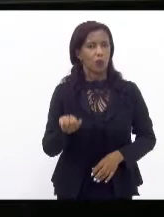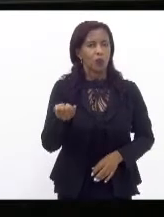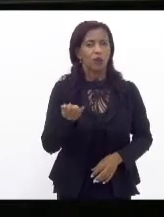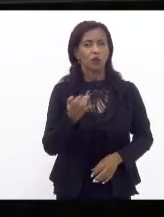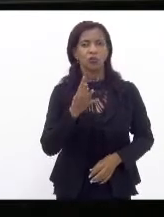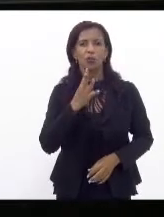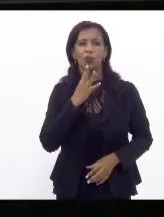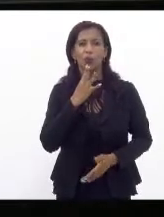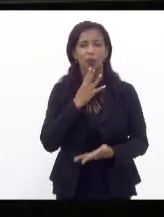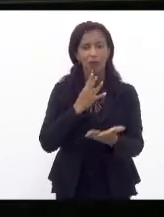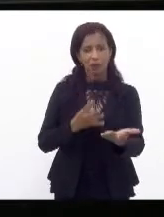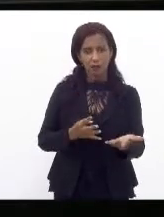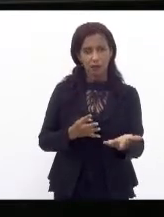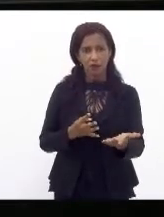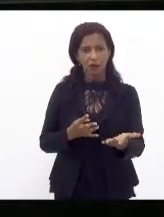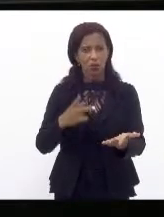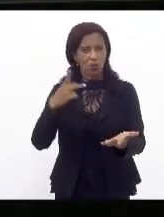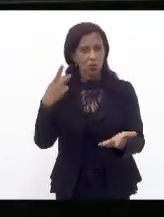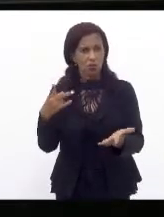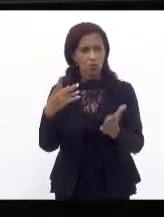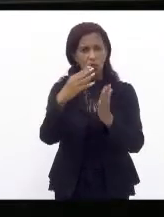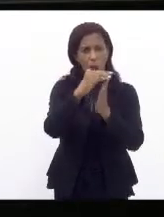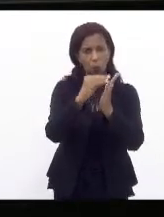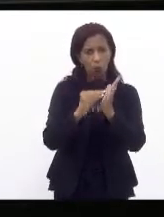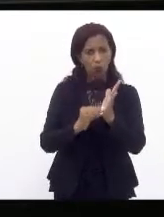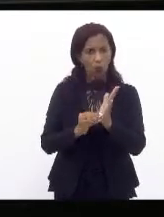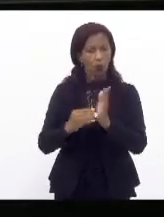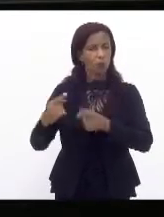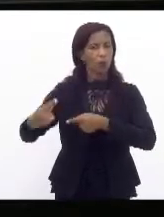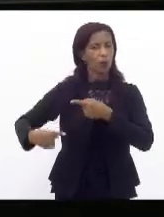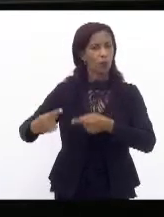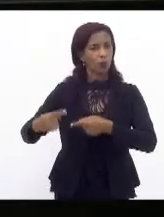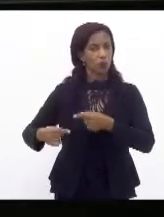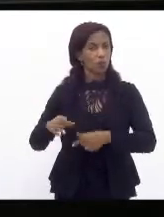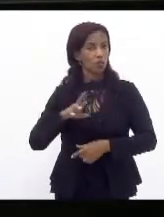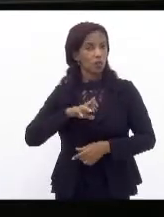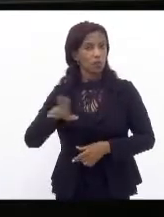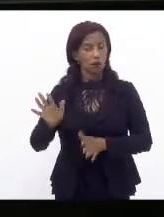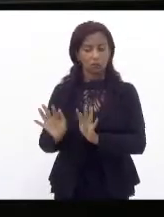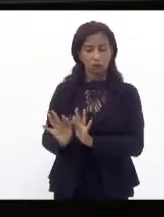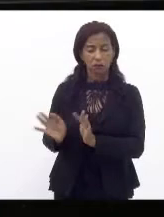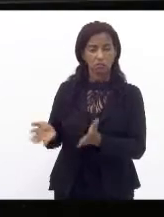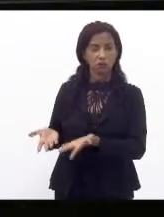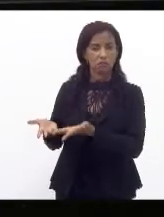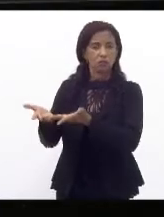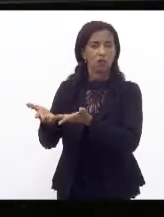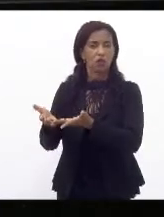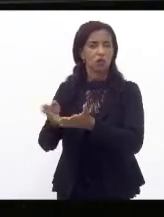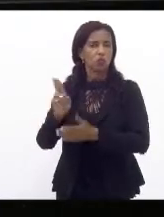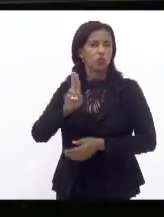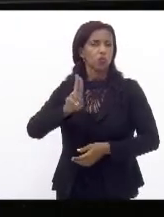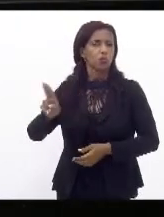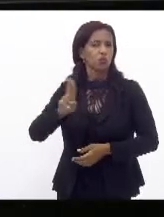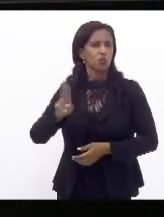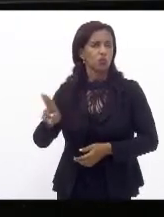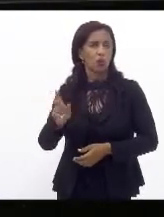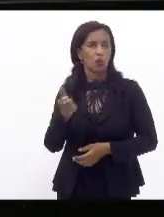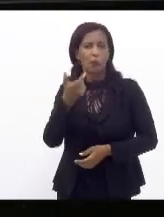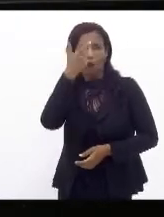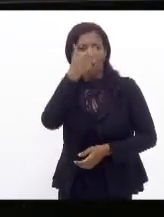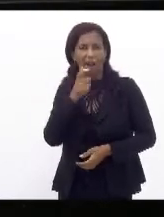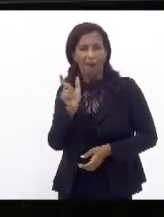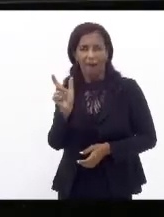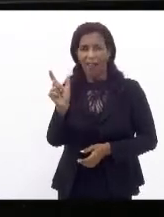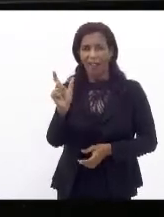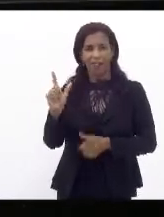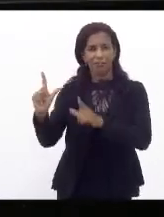de conhecer o seu conteúdo político, e não somente os nomes ou as carinhas